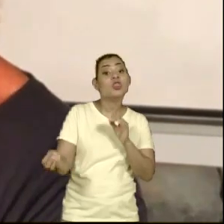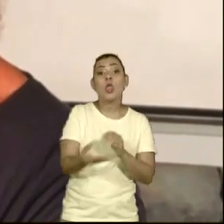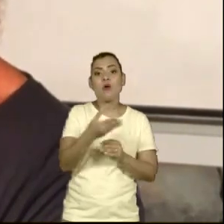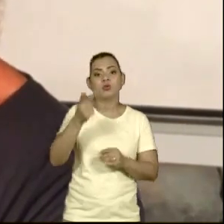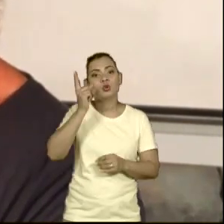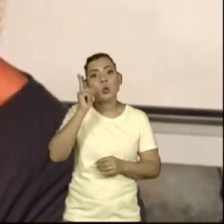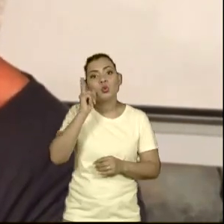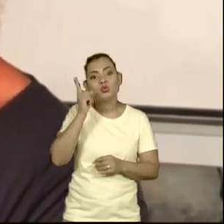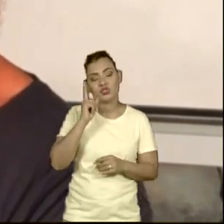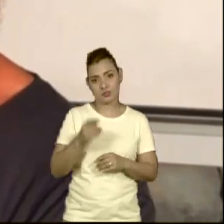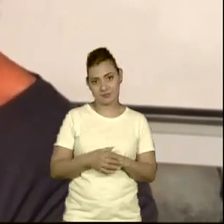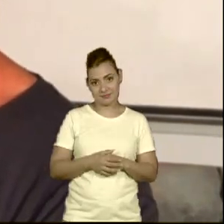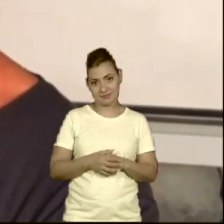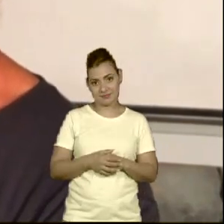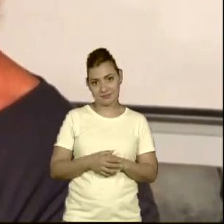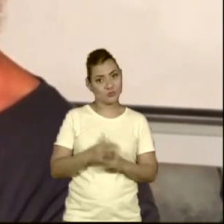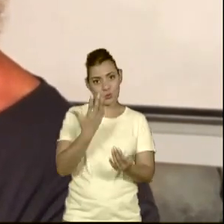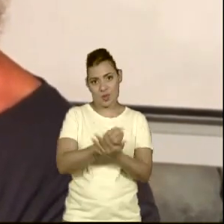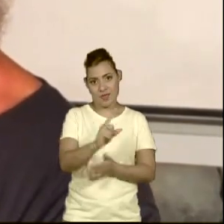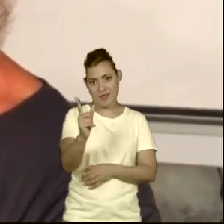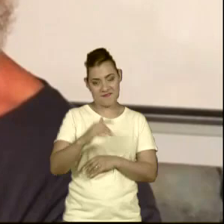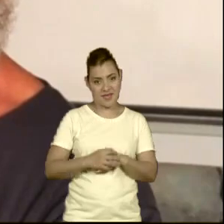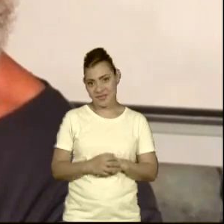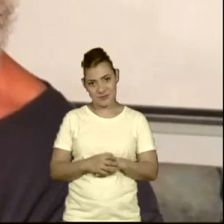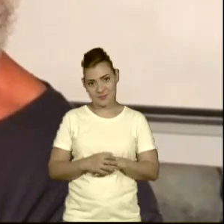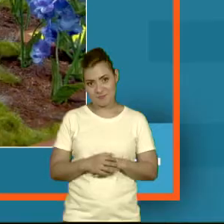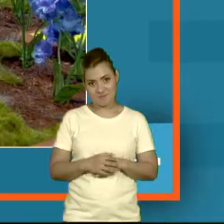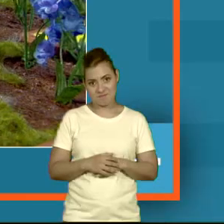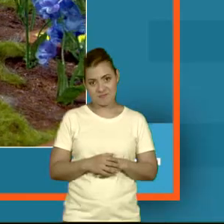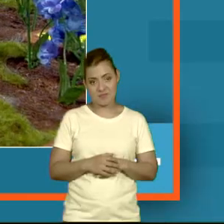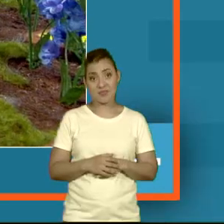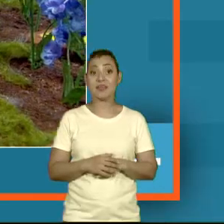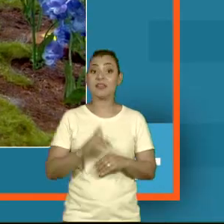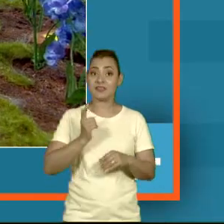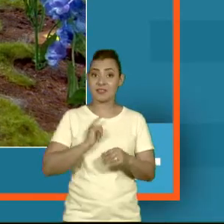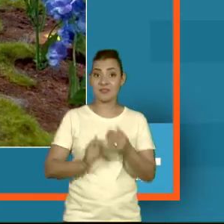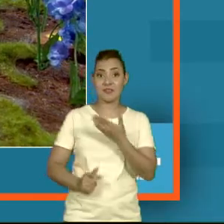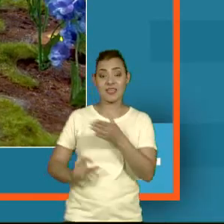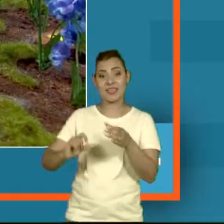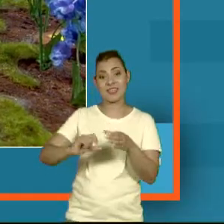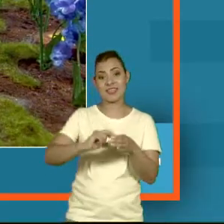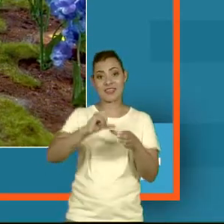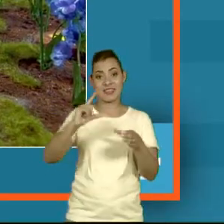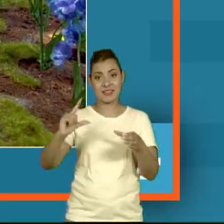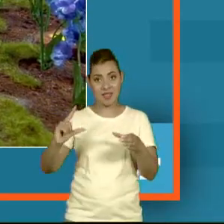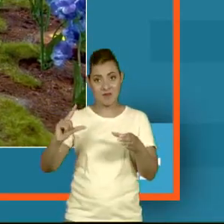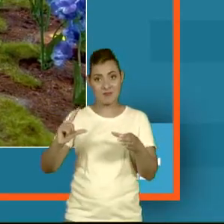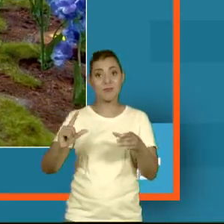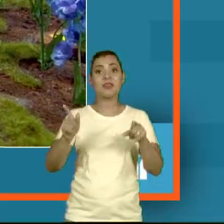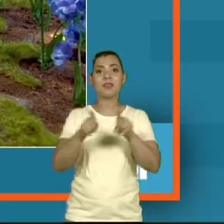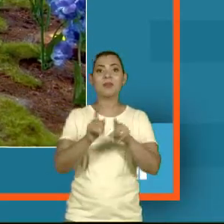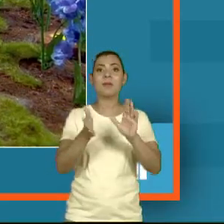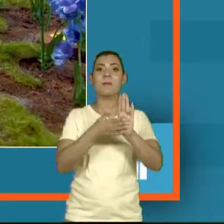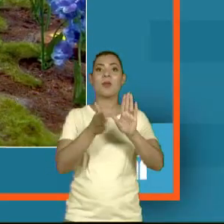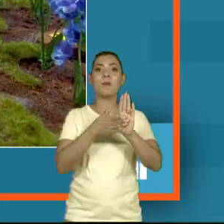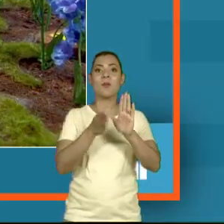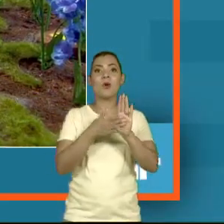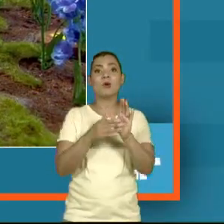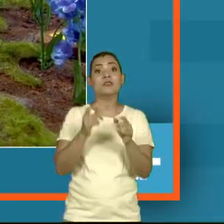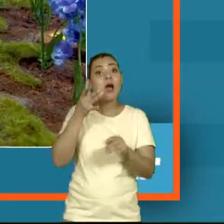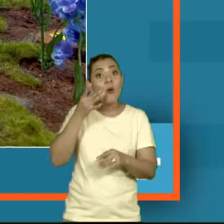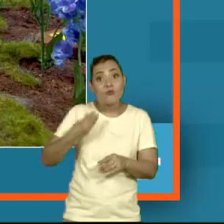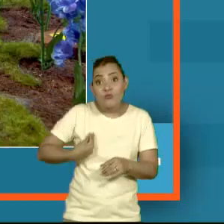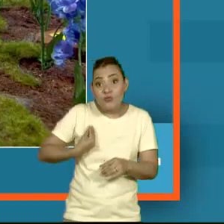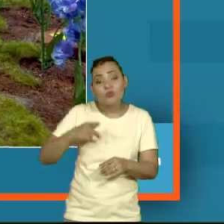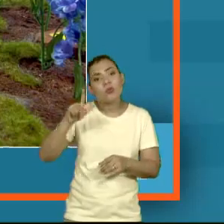inédita diária, tá? A gente teve o nascimento do Quintal da Cultura, com a proposta até dele ser ao vivo, depois